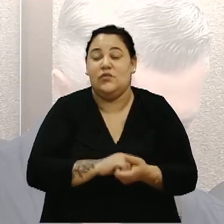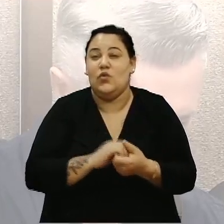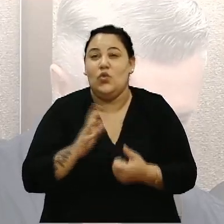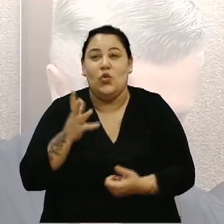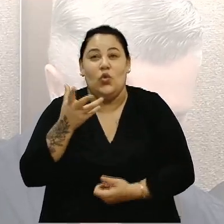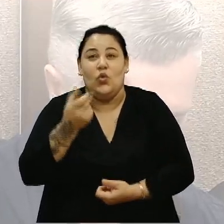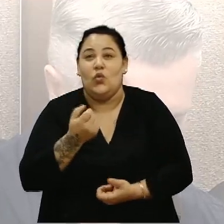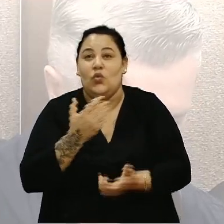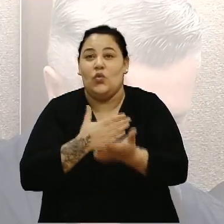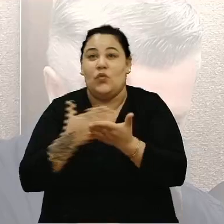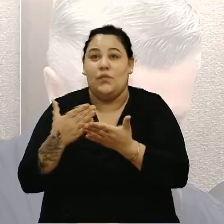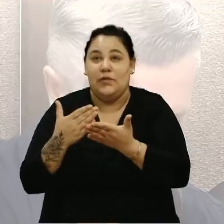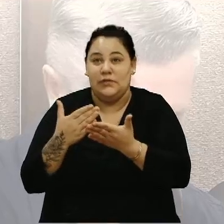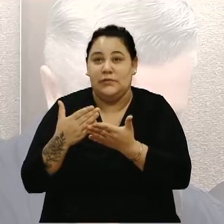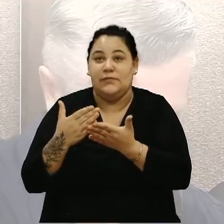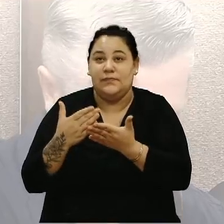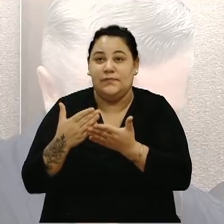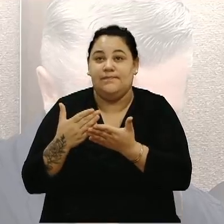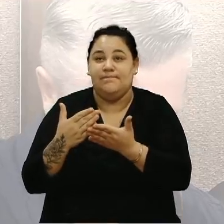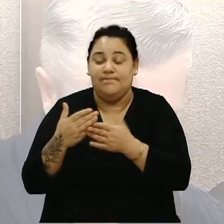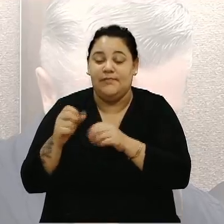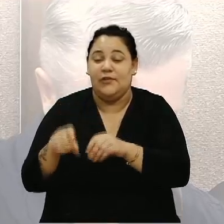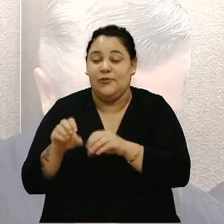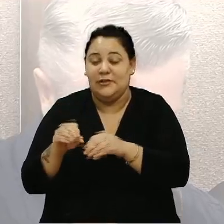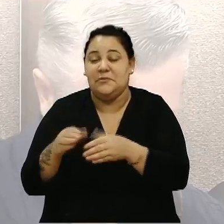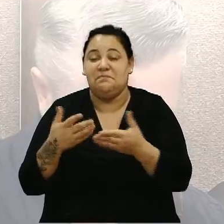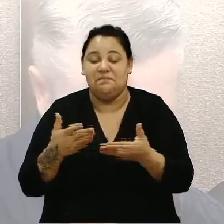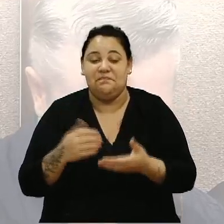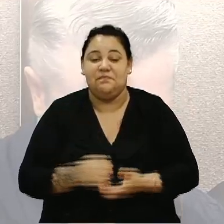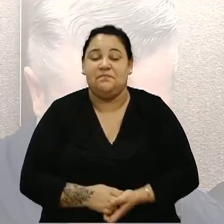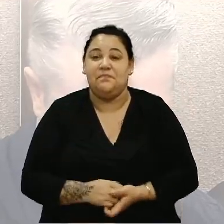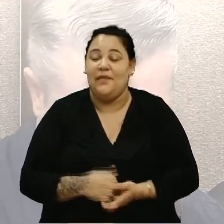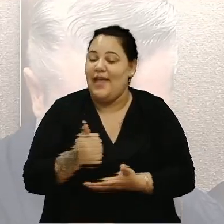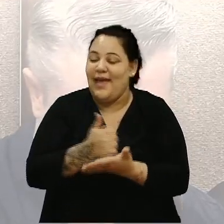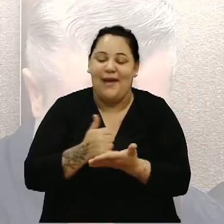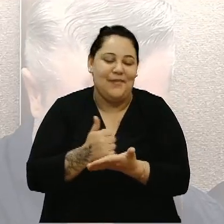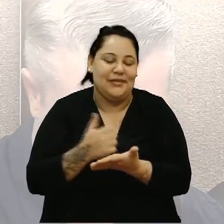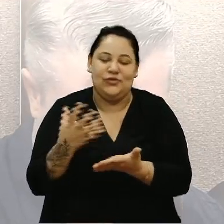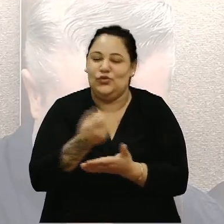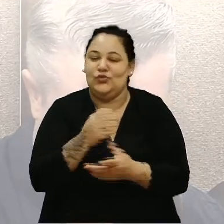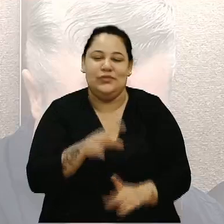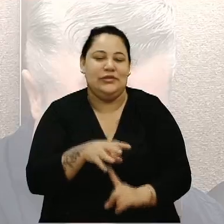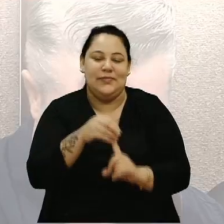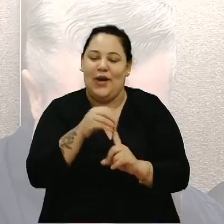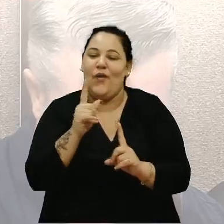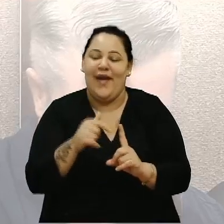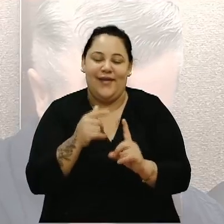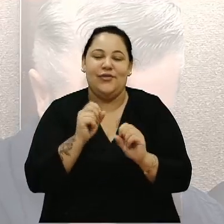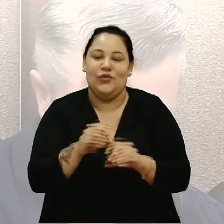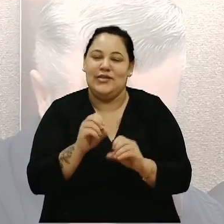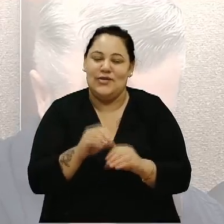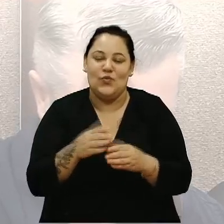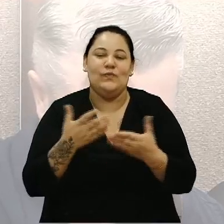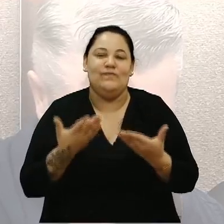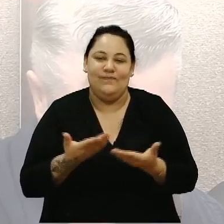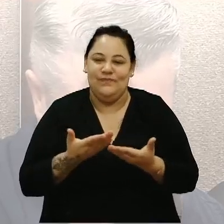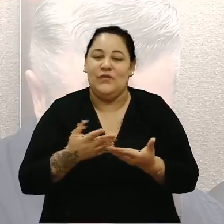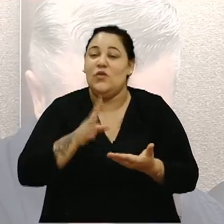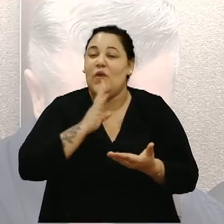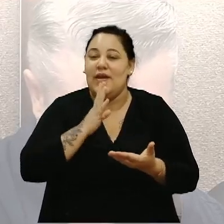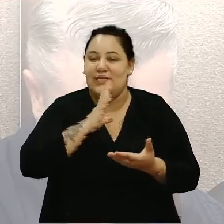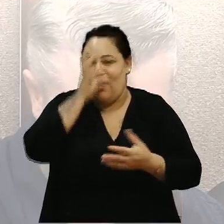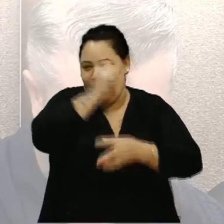Tudo começa pela educação. É a base de tudo. A base de tudo é a educação, o